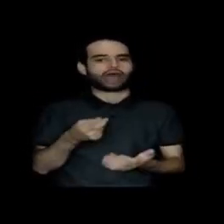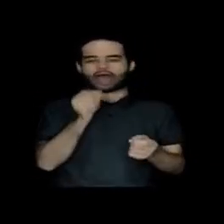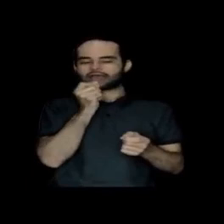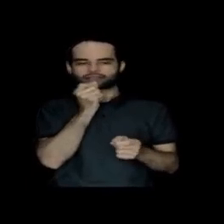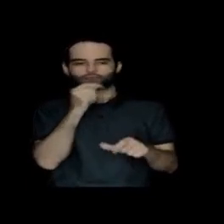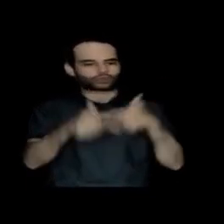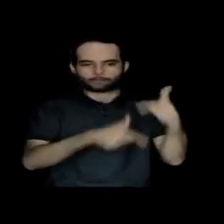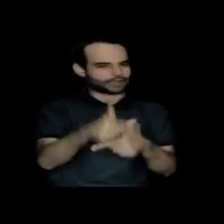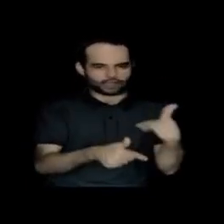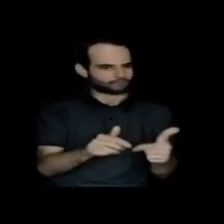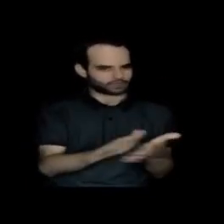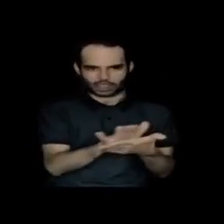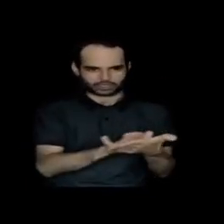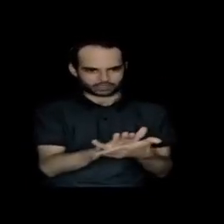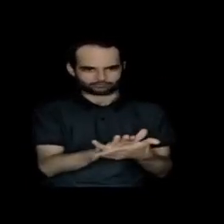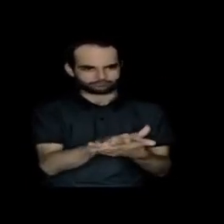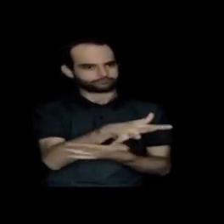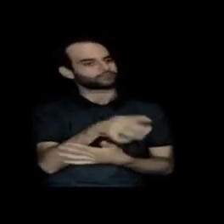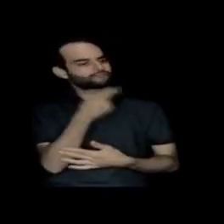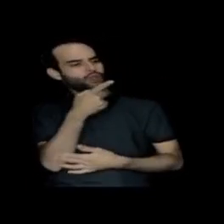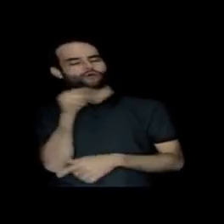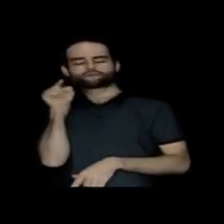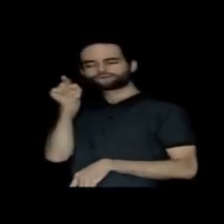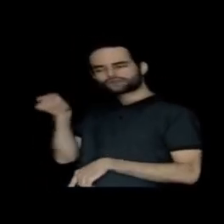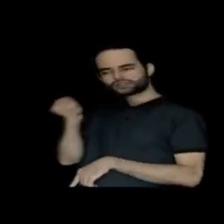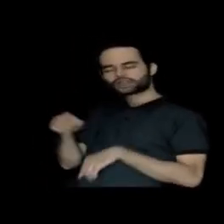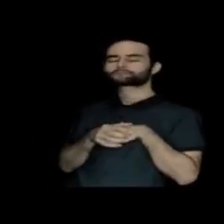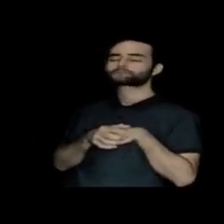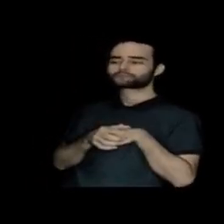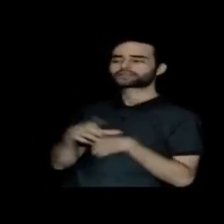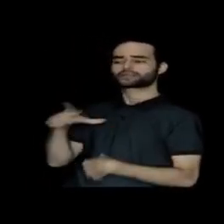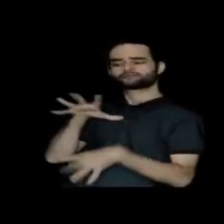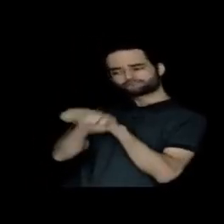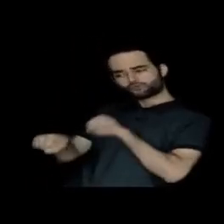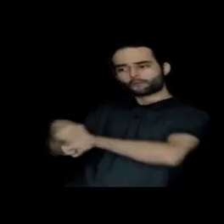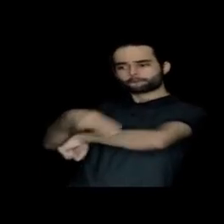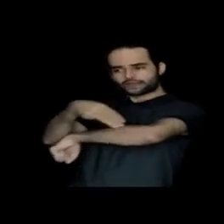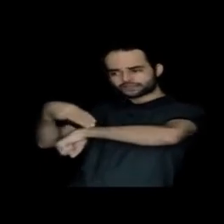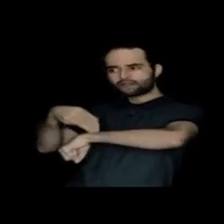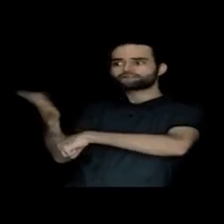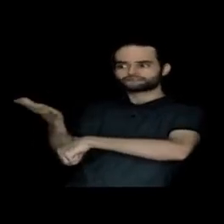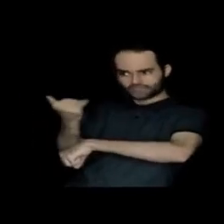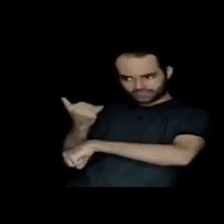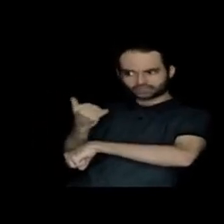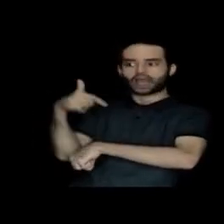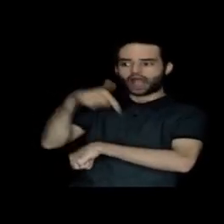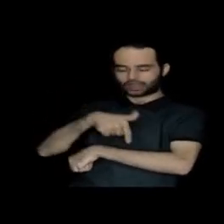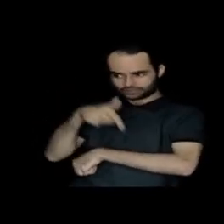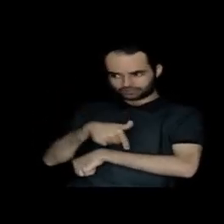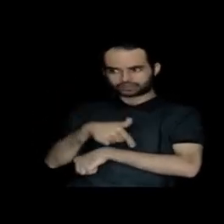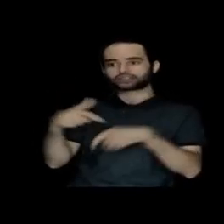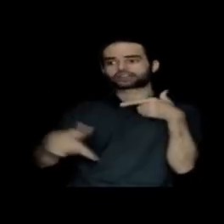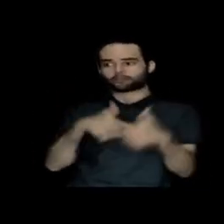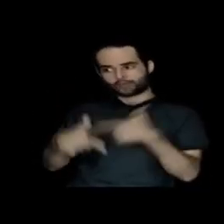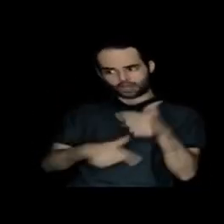tinha um magistério, não tinha atuado na área, mas tinha um magistério. Ela falou assim, bom, já que você tem a formação para o